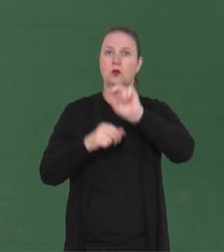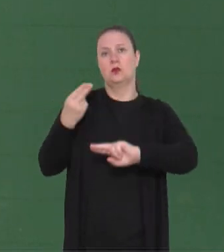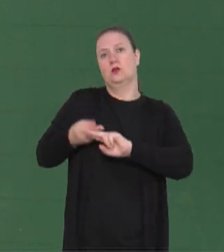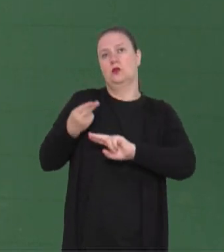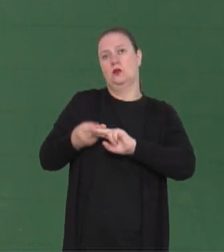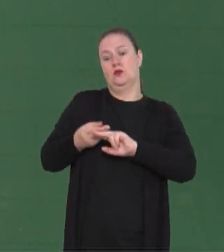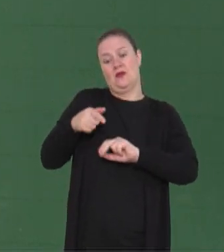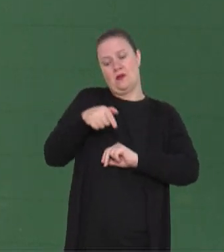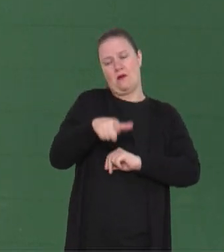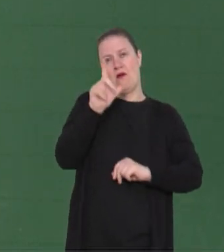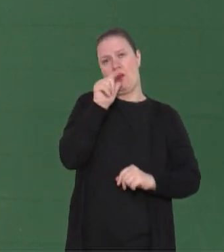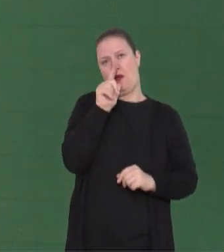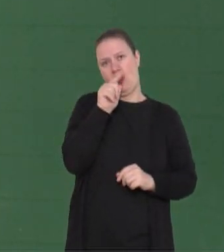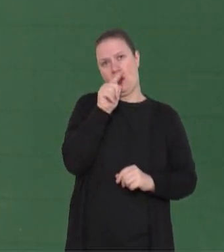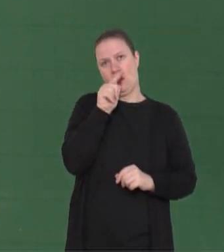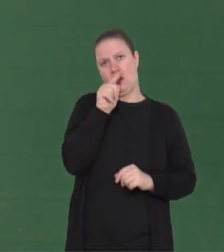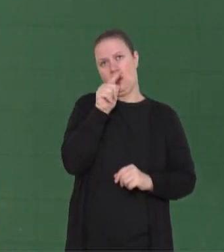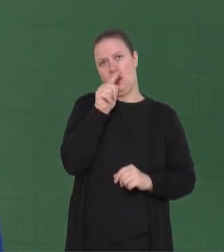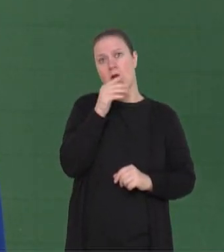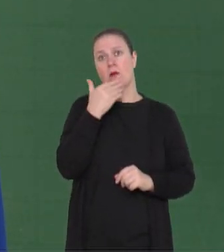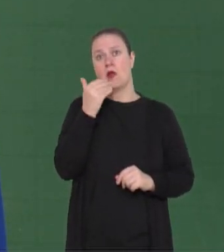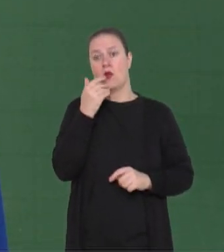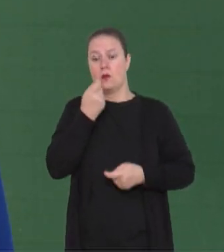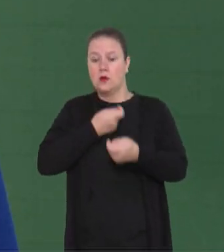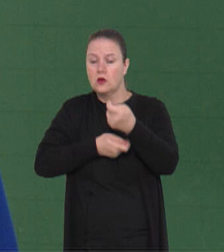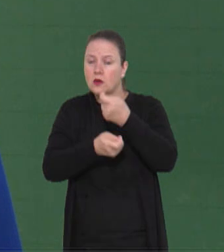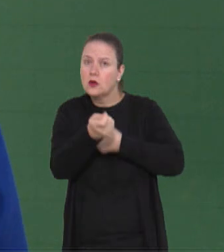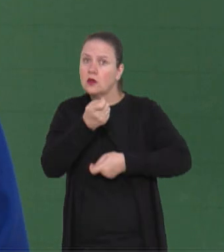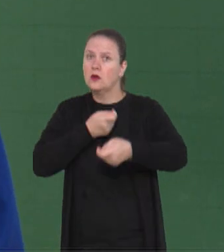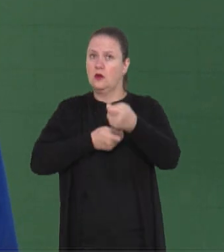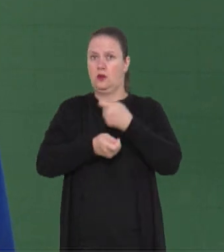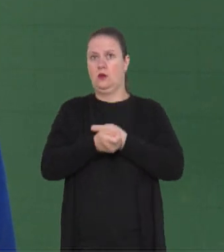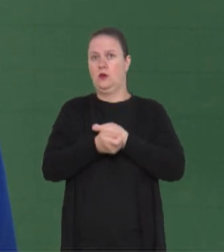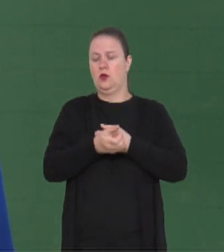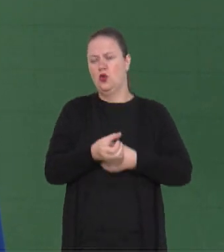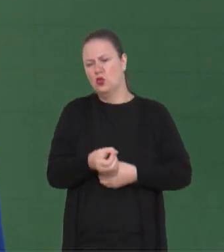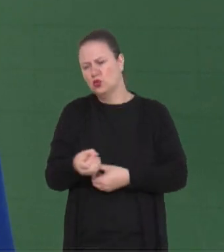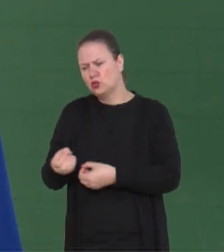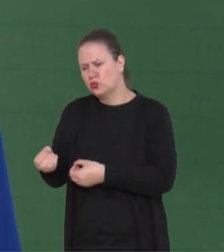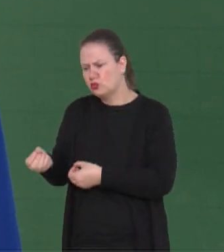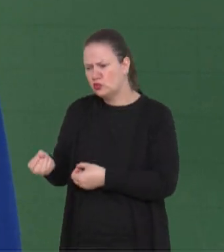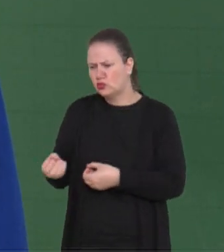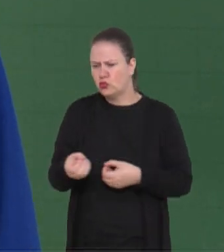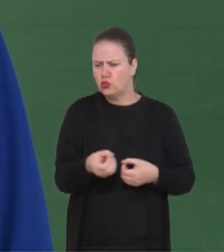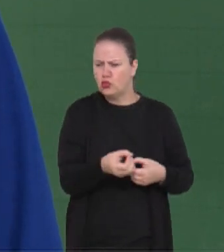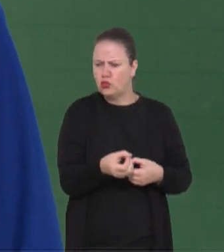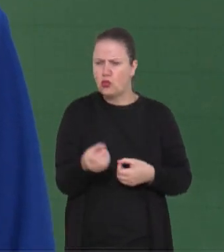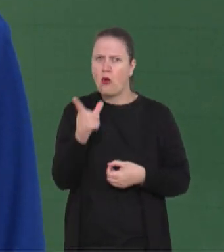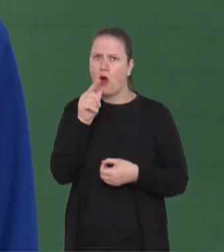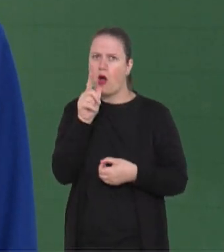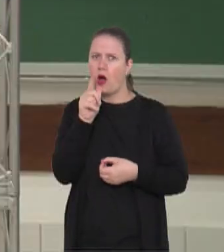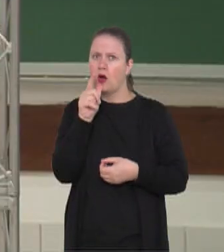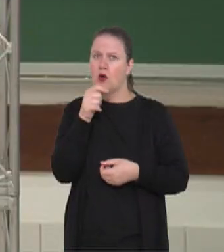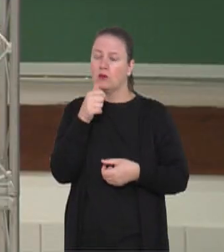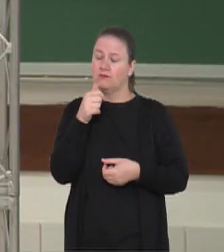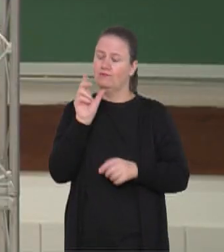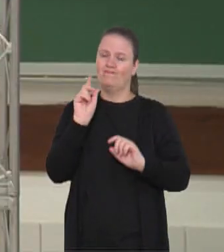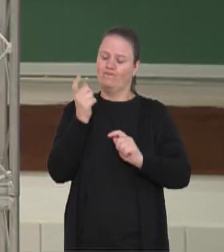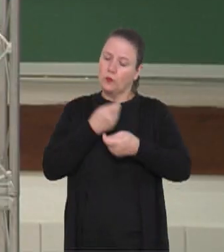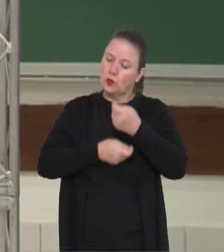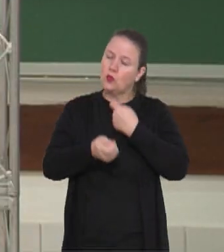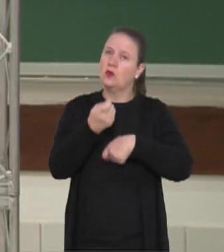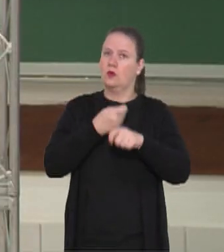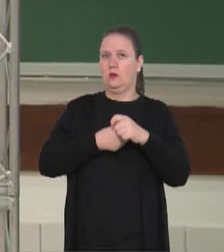de usar a mangueira. Novamente, fala pra gente não usar a mangueira, usar um balde de água com uma água coletada da